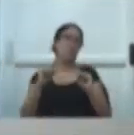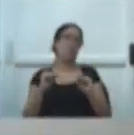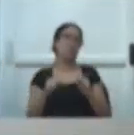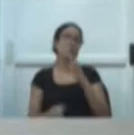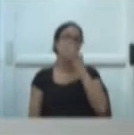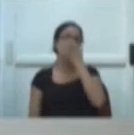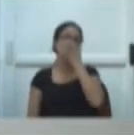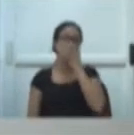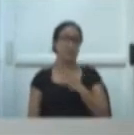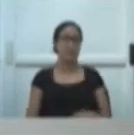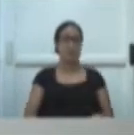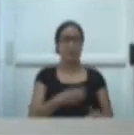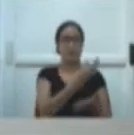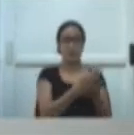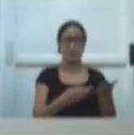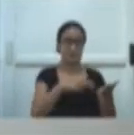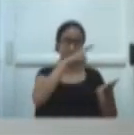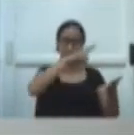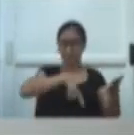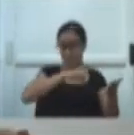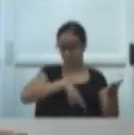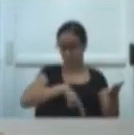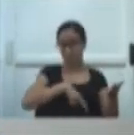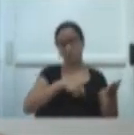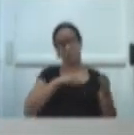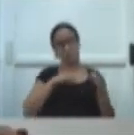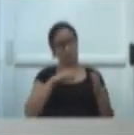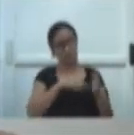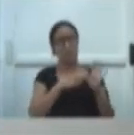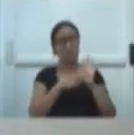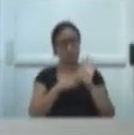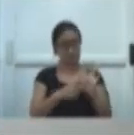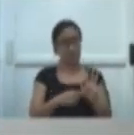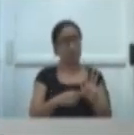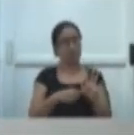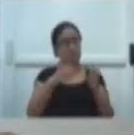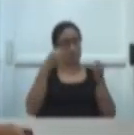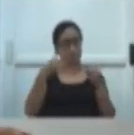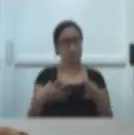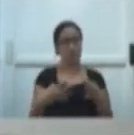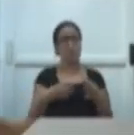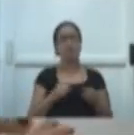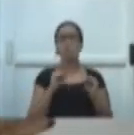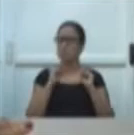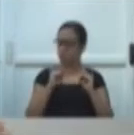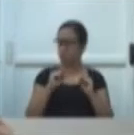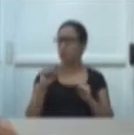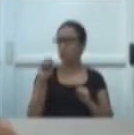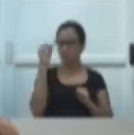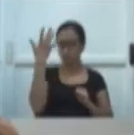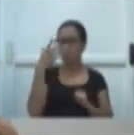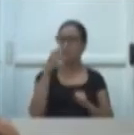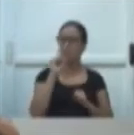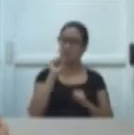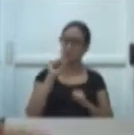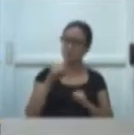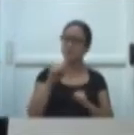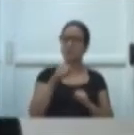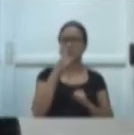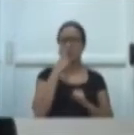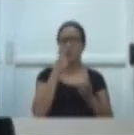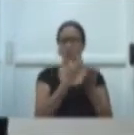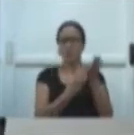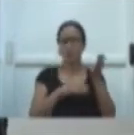também pode ter sangramento uterino, também com referente à dengue ser hemorrágica.